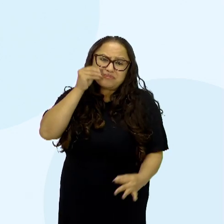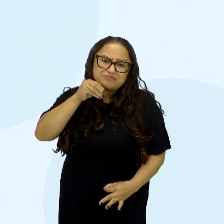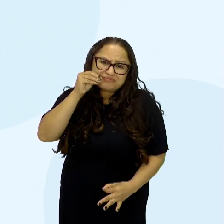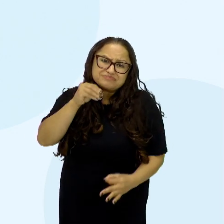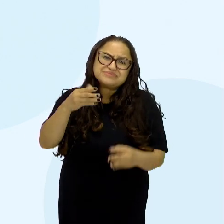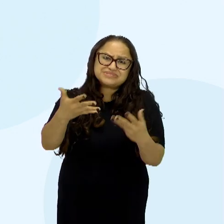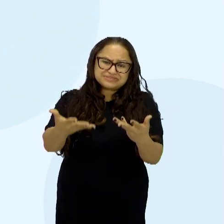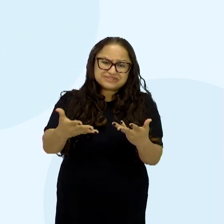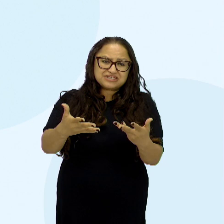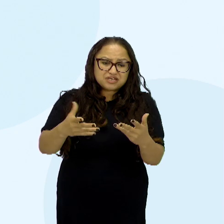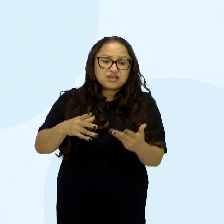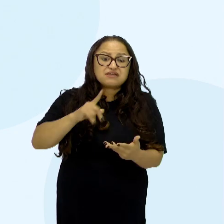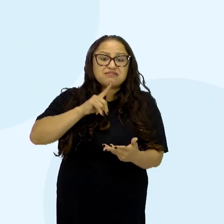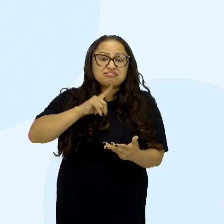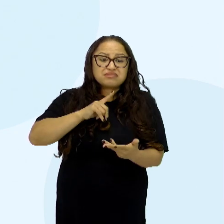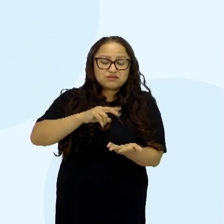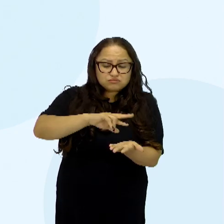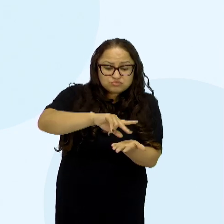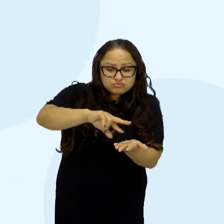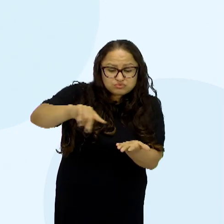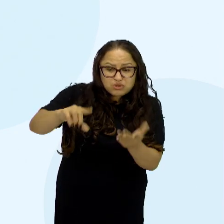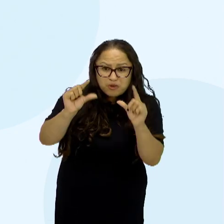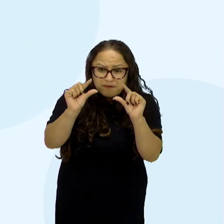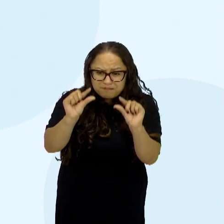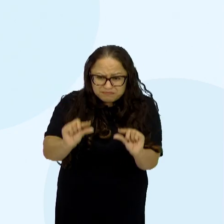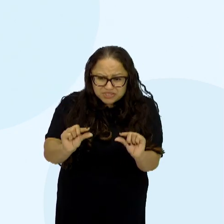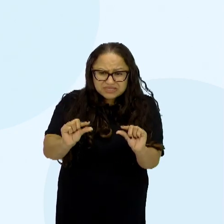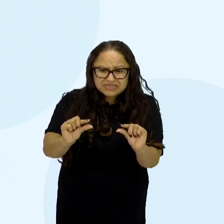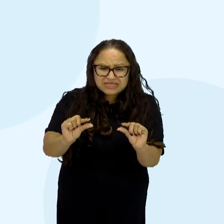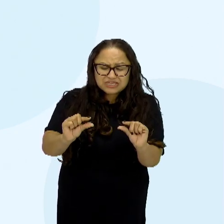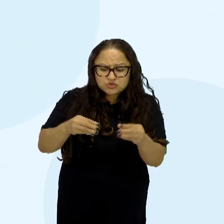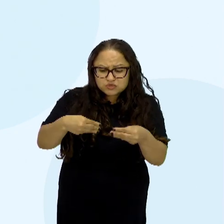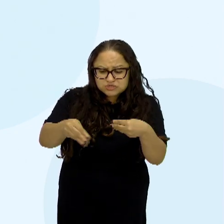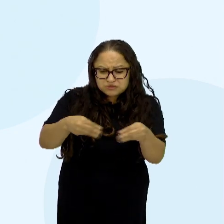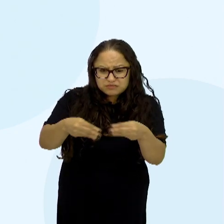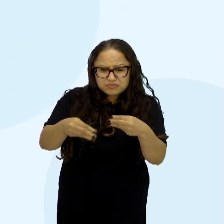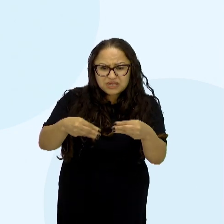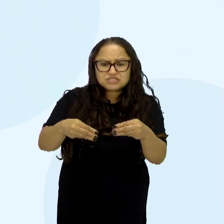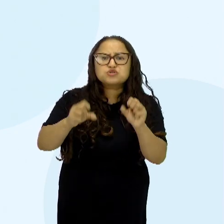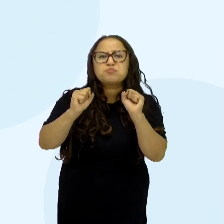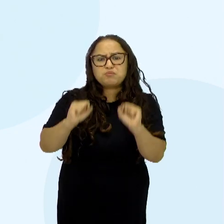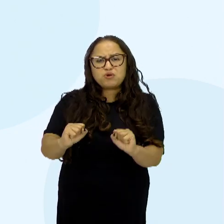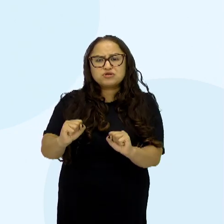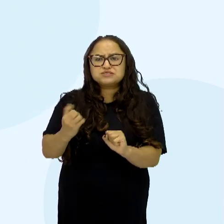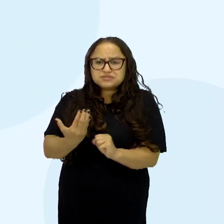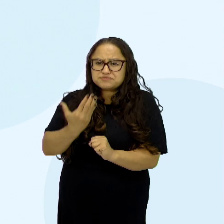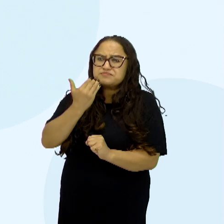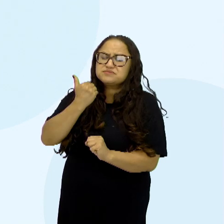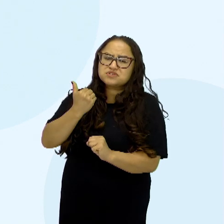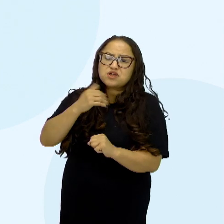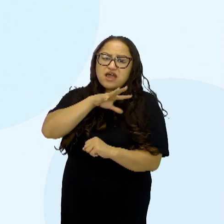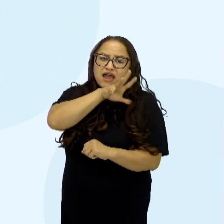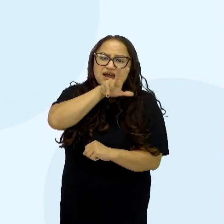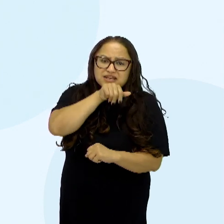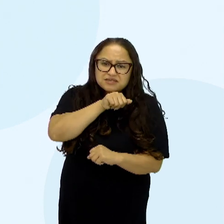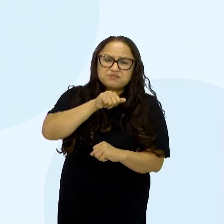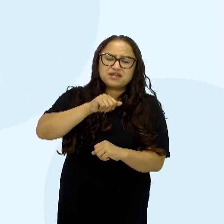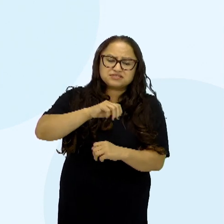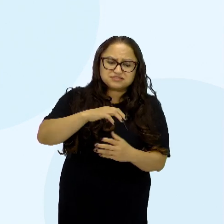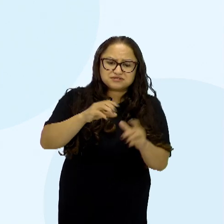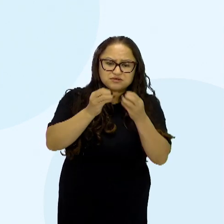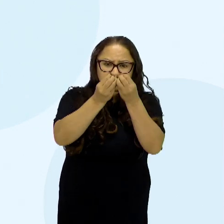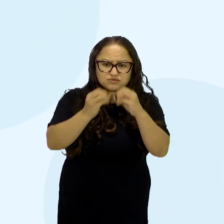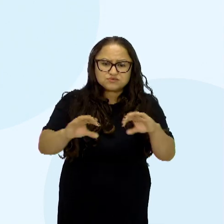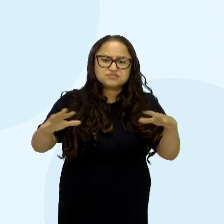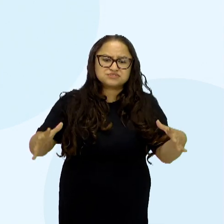gera fragmentos chamados microplásticos e, por serem menores, são facilmente ingeridos pelos variados animais marinhos. A